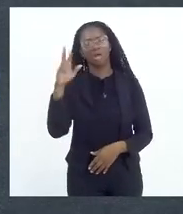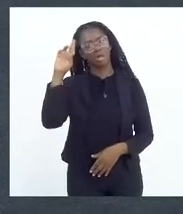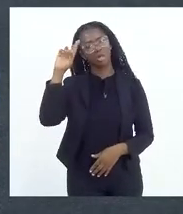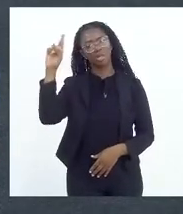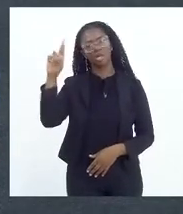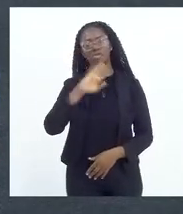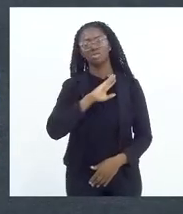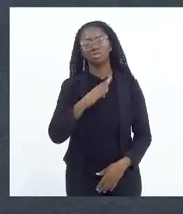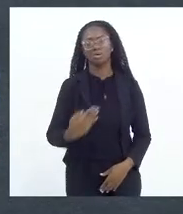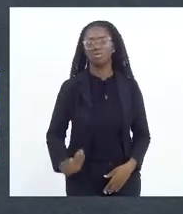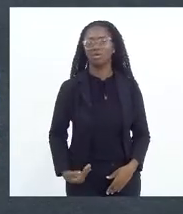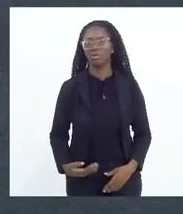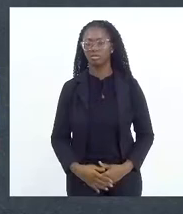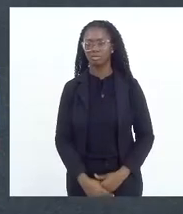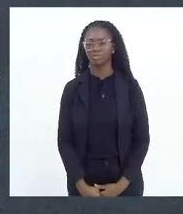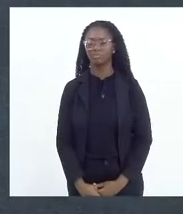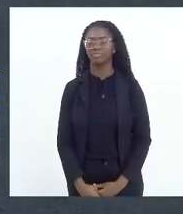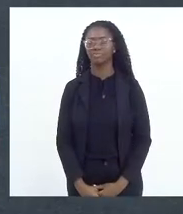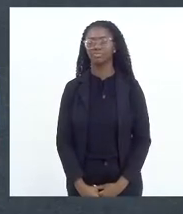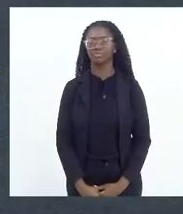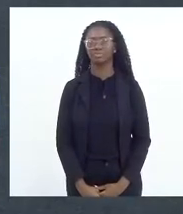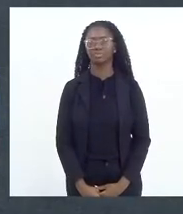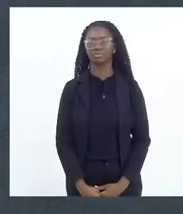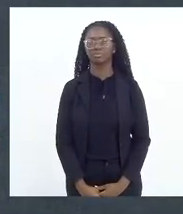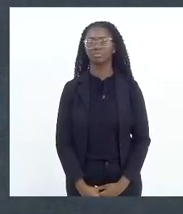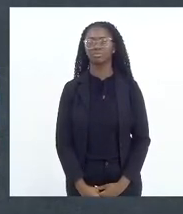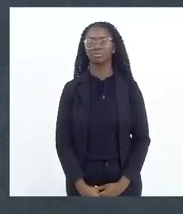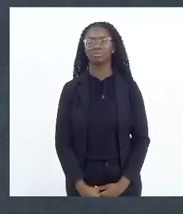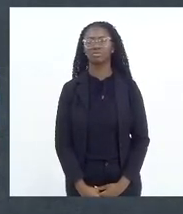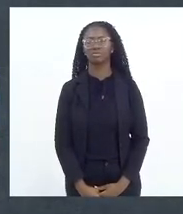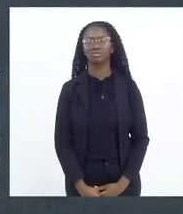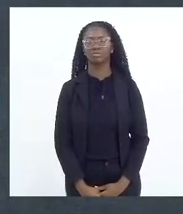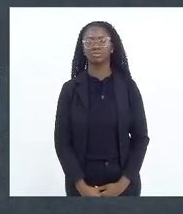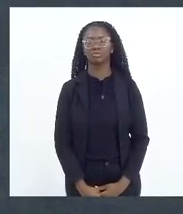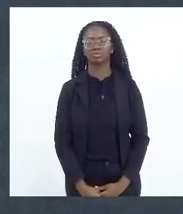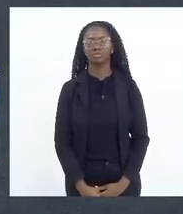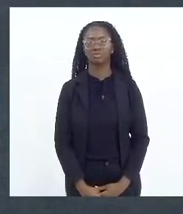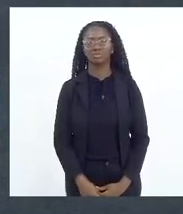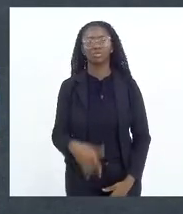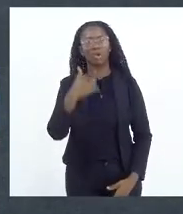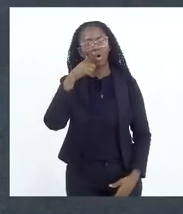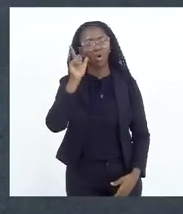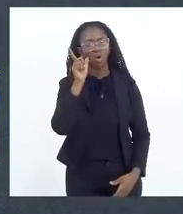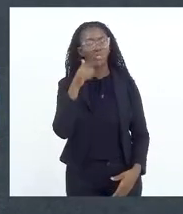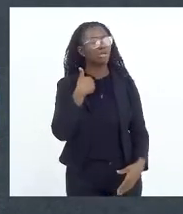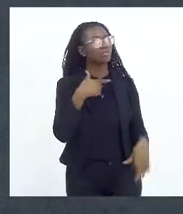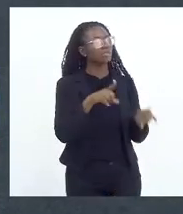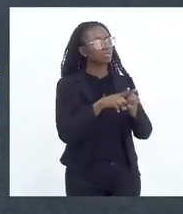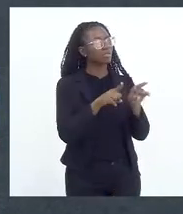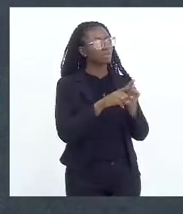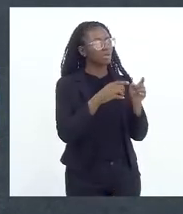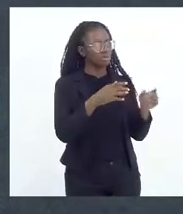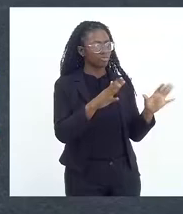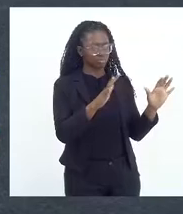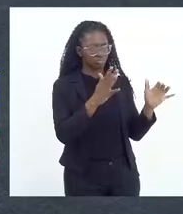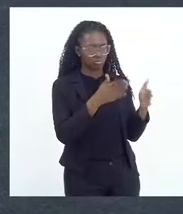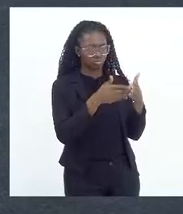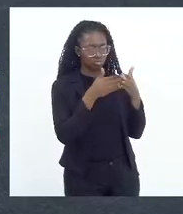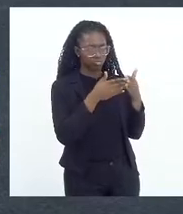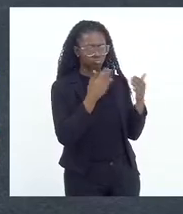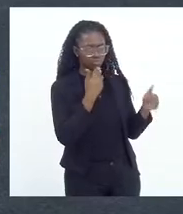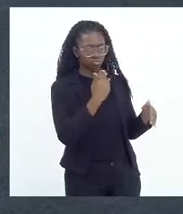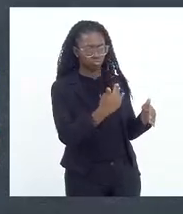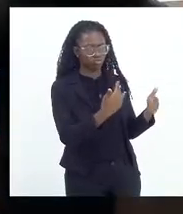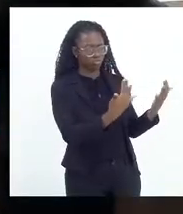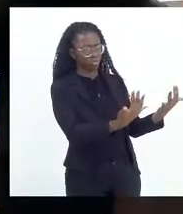governo. Outro tema é o seguinte, presidente. Ontem, aí, queria pedir até a atenção do deputado Valdo Ciaza.